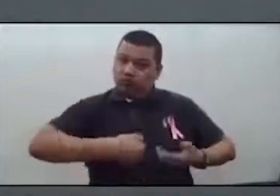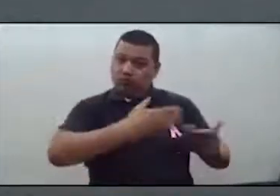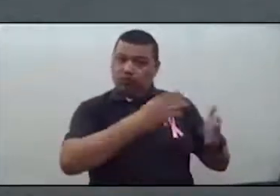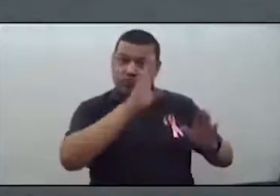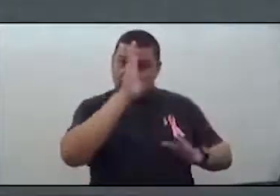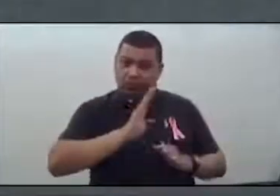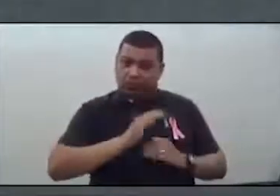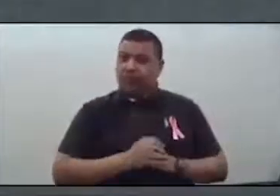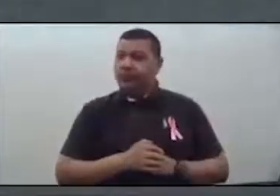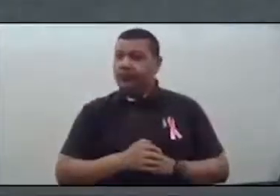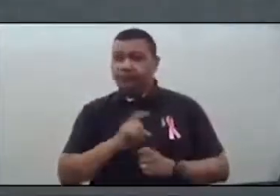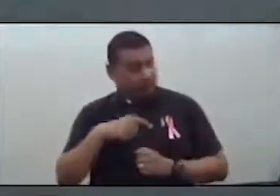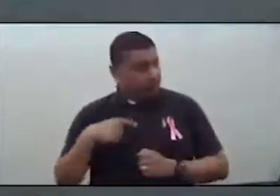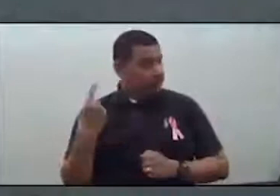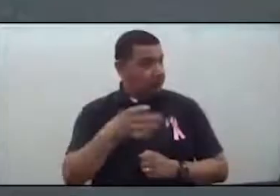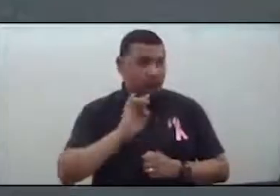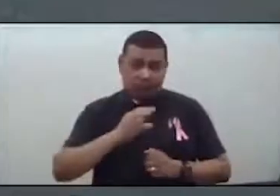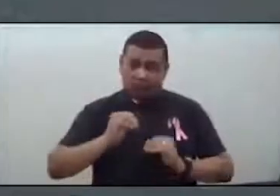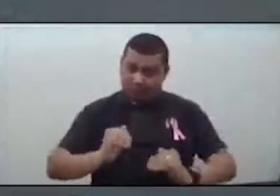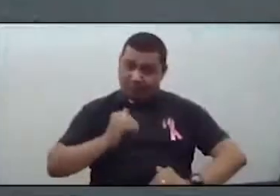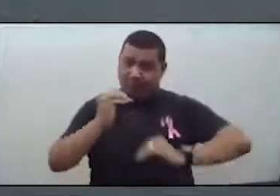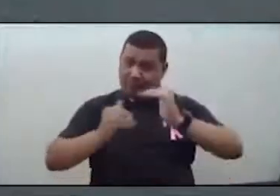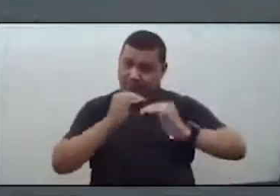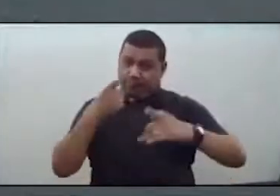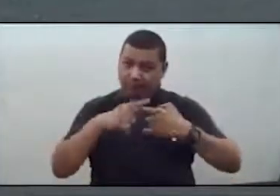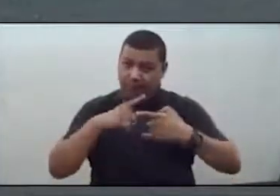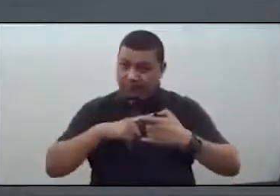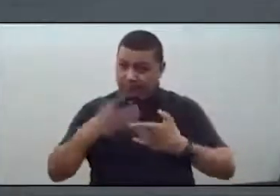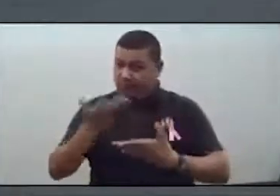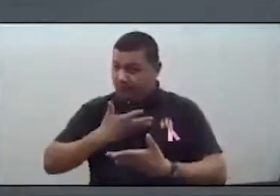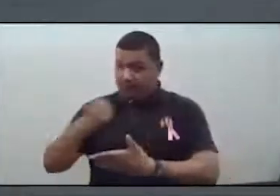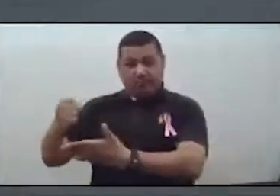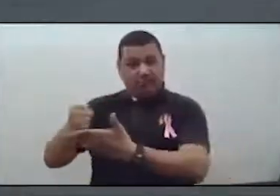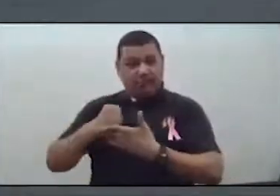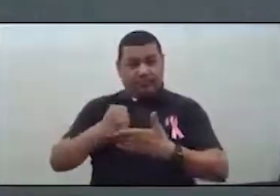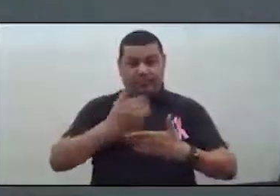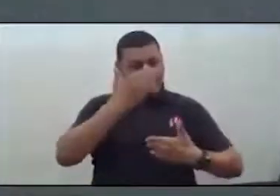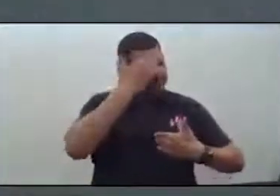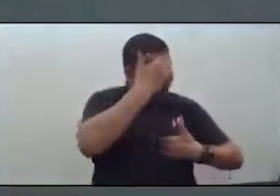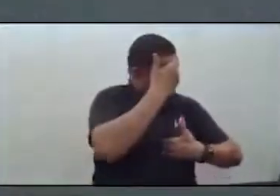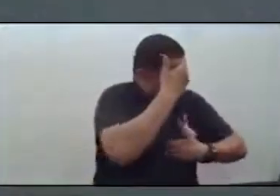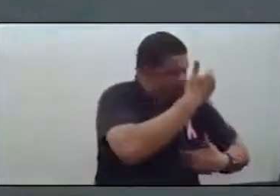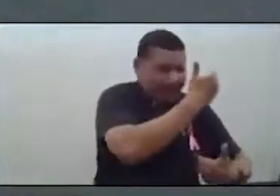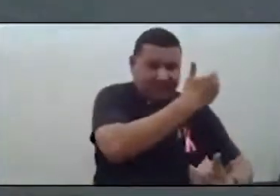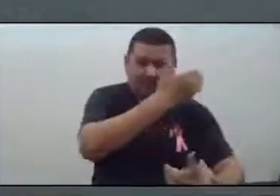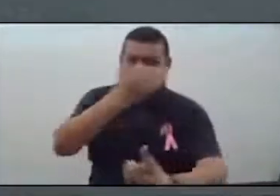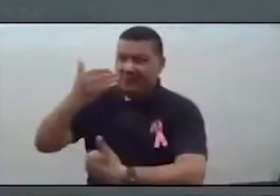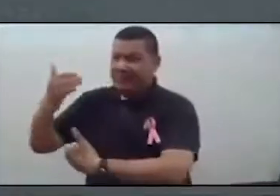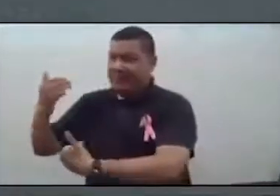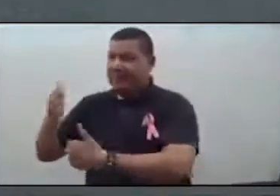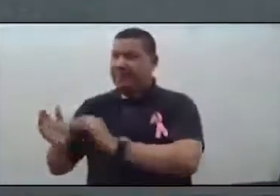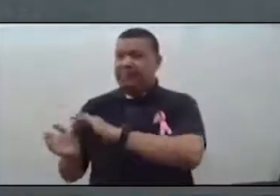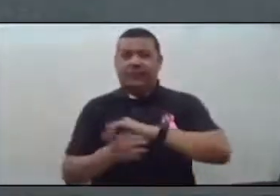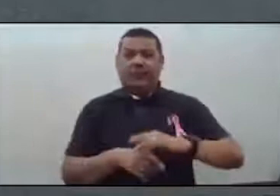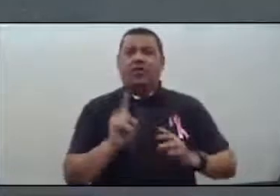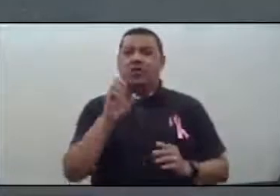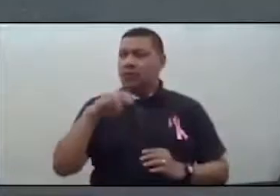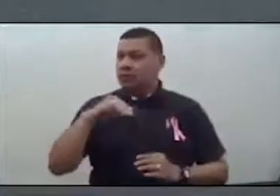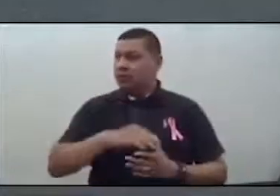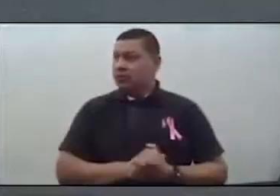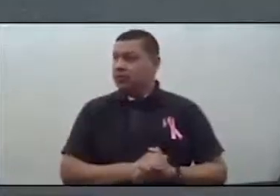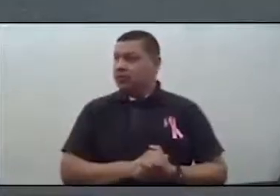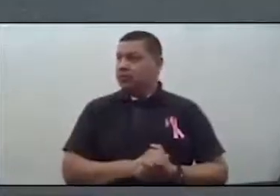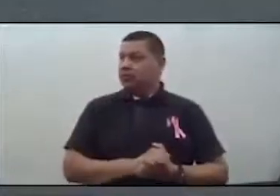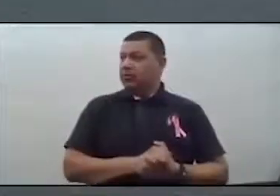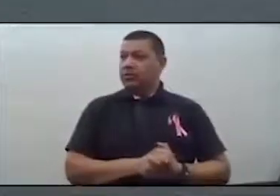só consegue avançar com essas parcerias, né? Então, agradecer a todos. E aí um minutinho, presidente, eu peço para concluir. Romeu, só